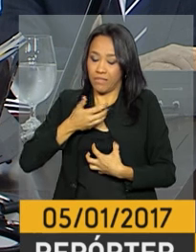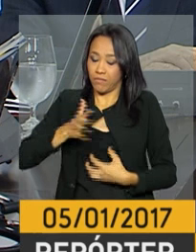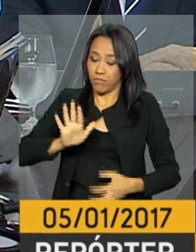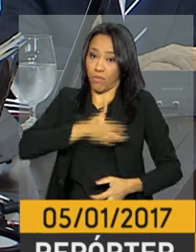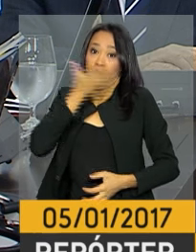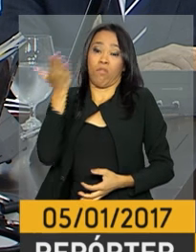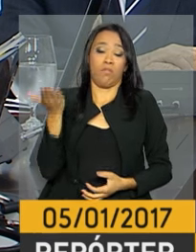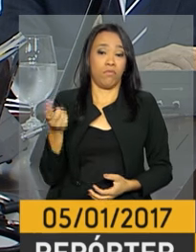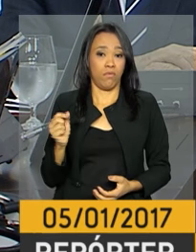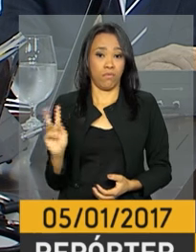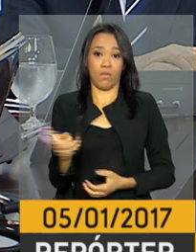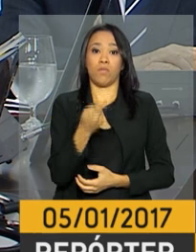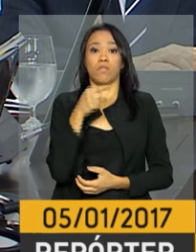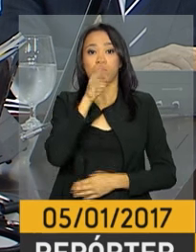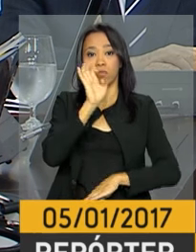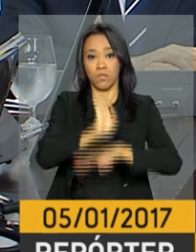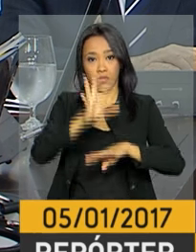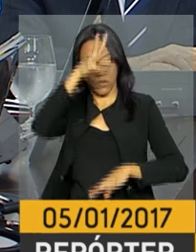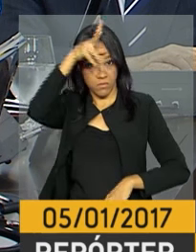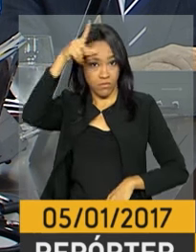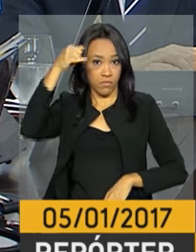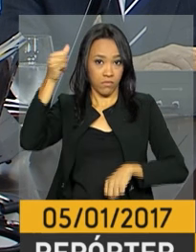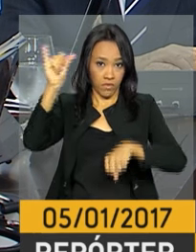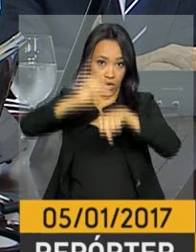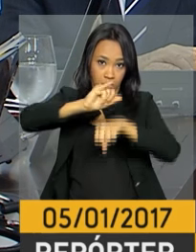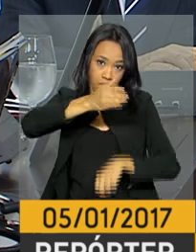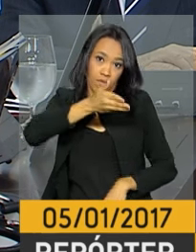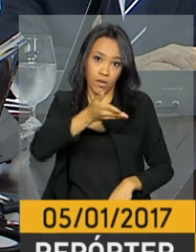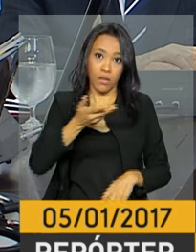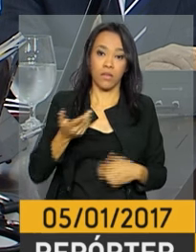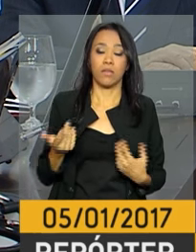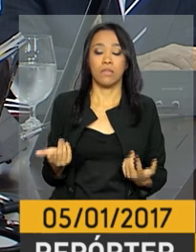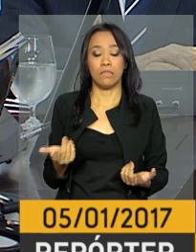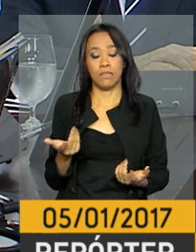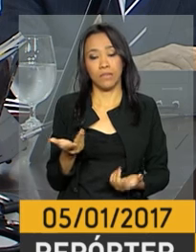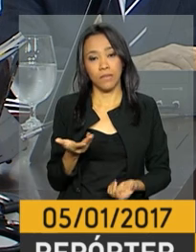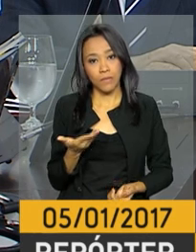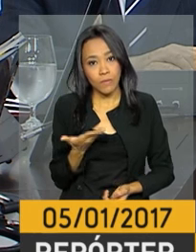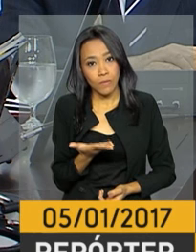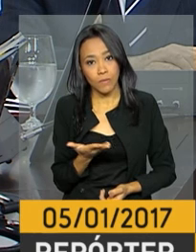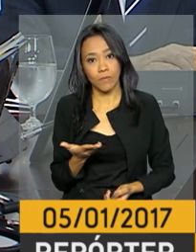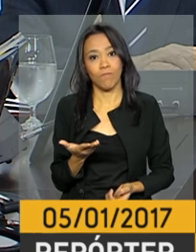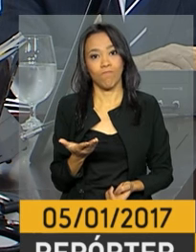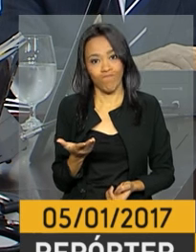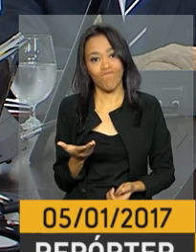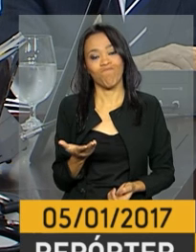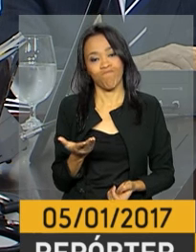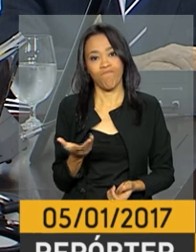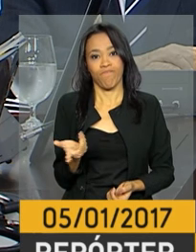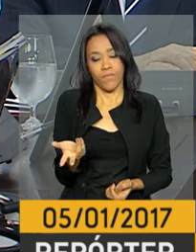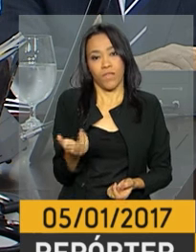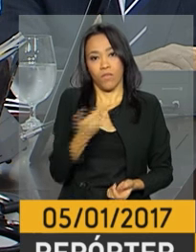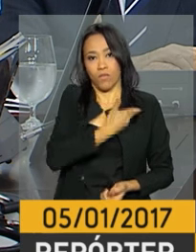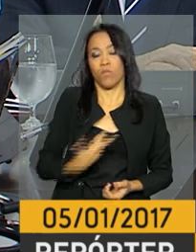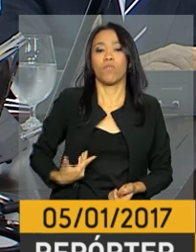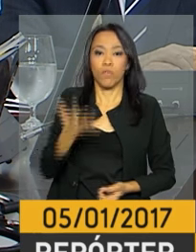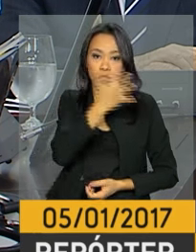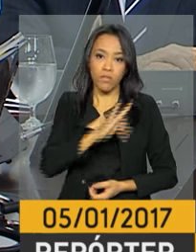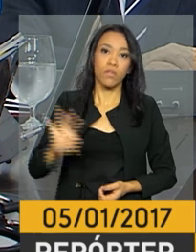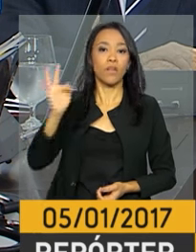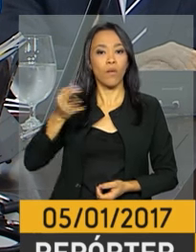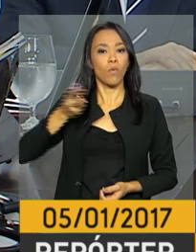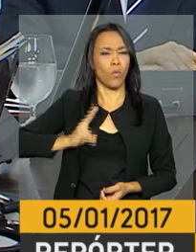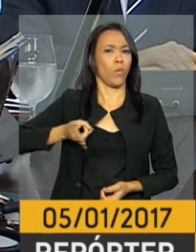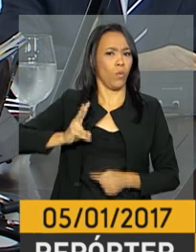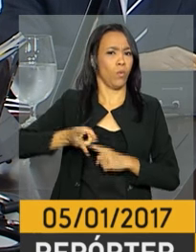de manaus é dizer que de qualquer maneira isto faz com que a união continue no seu processo